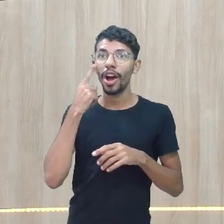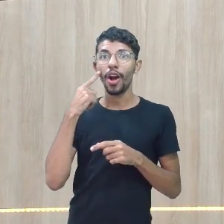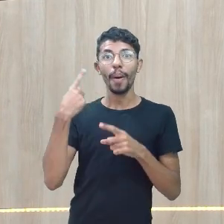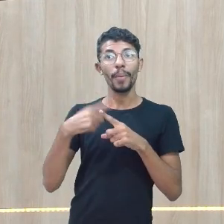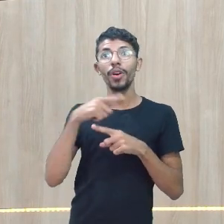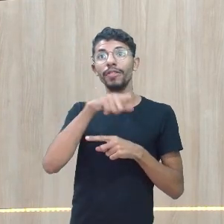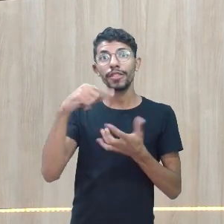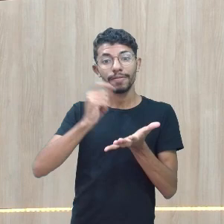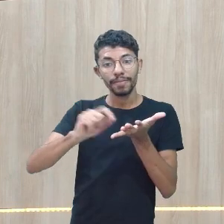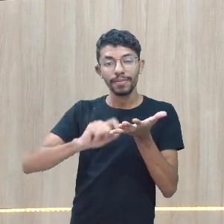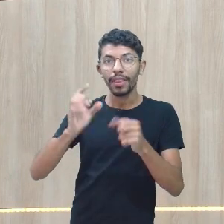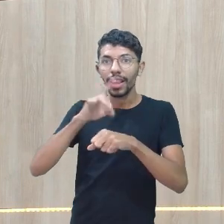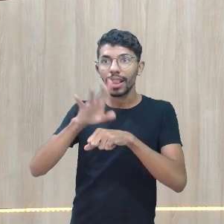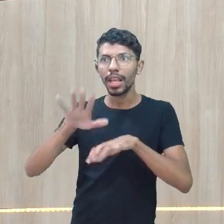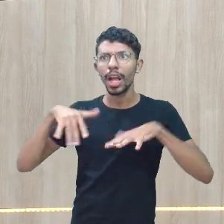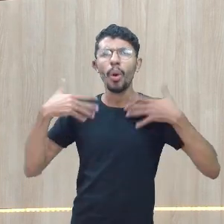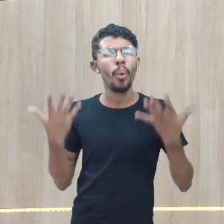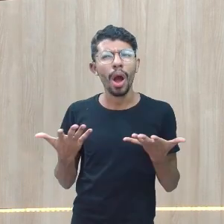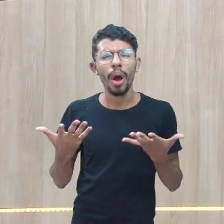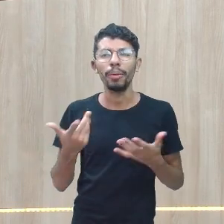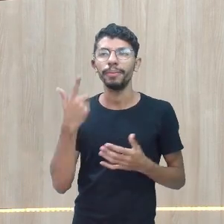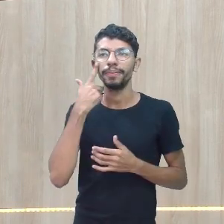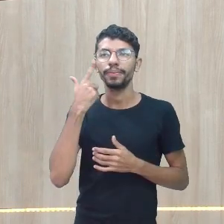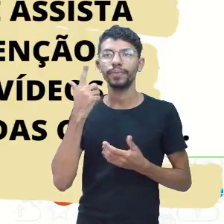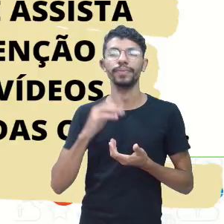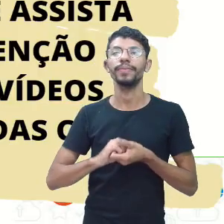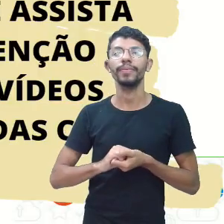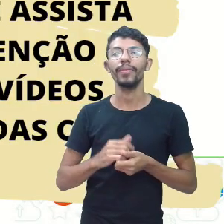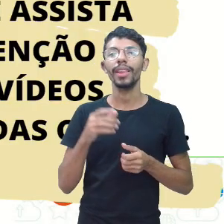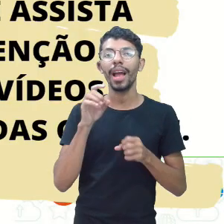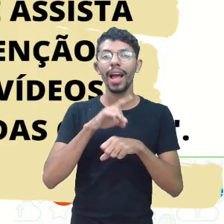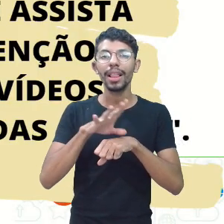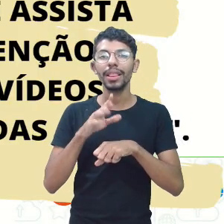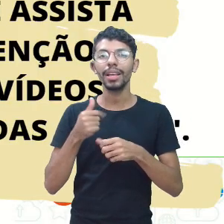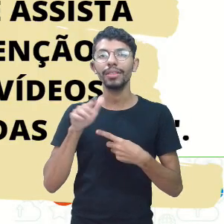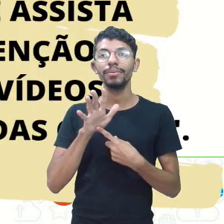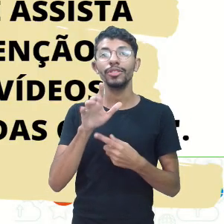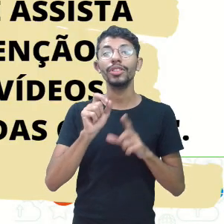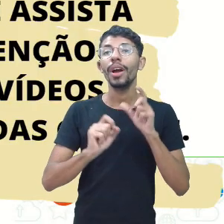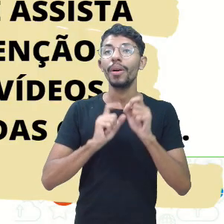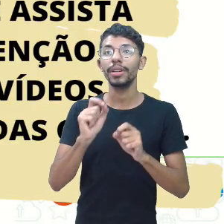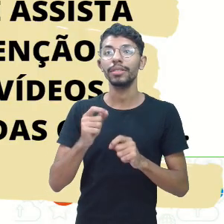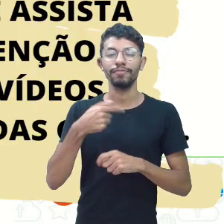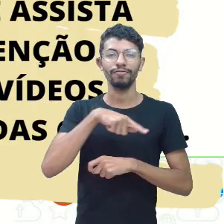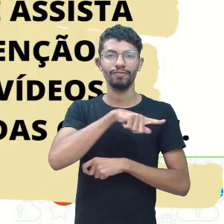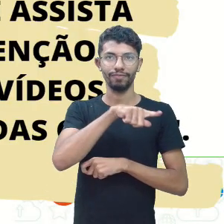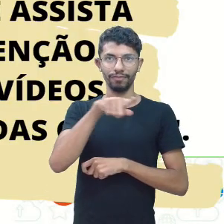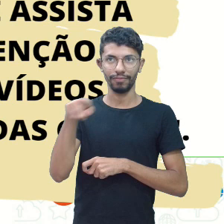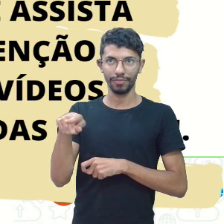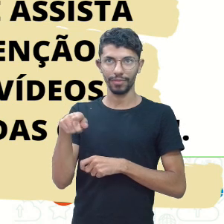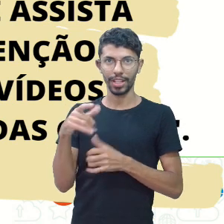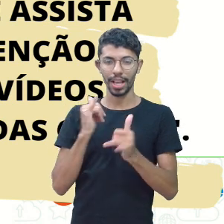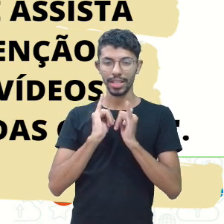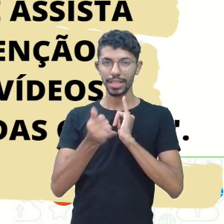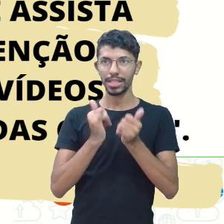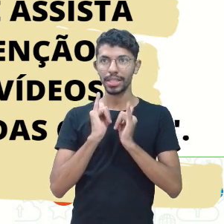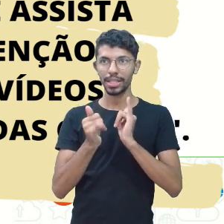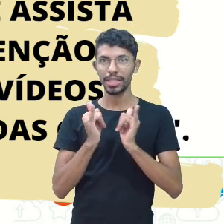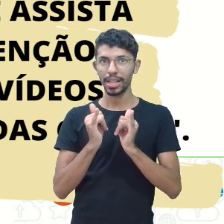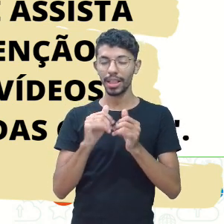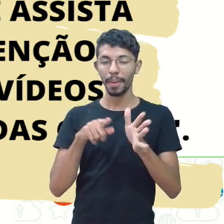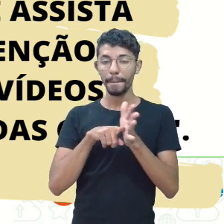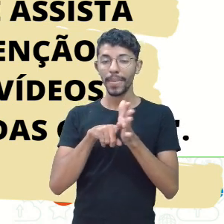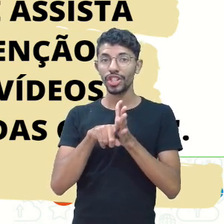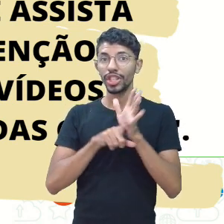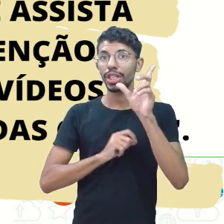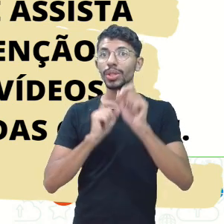essa dica. Qual é a dica? A dica que eu estou dando é que vocês, né, na internet, vocês